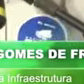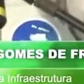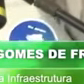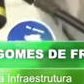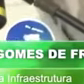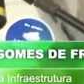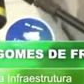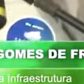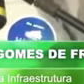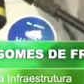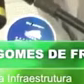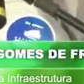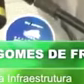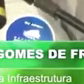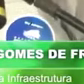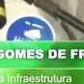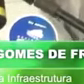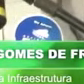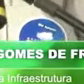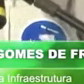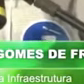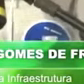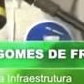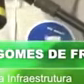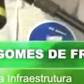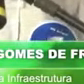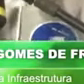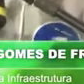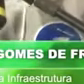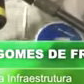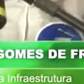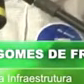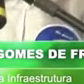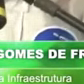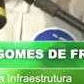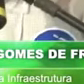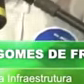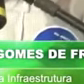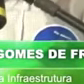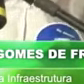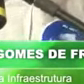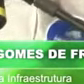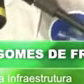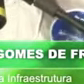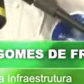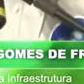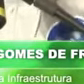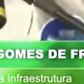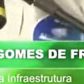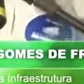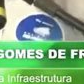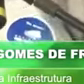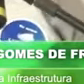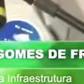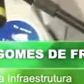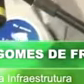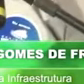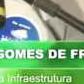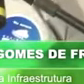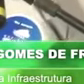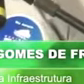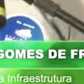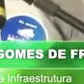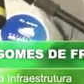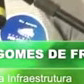conta com vantagens competitivas de topografia de clima vocês do Marão o